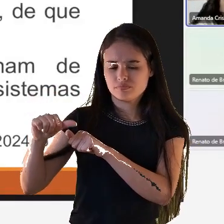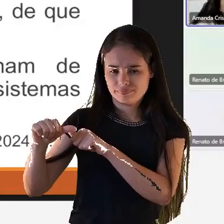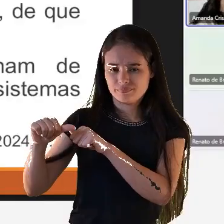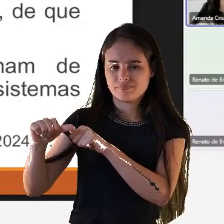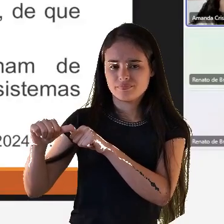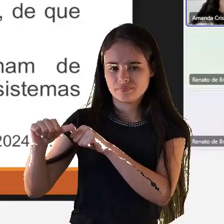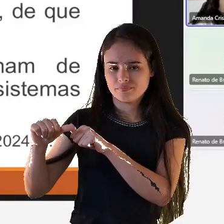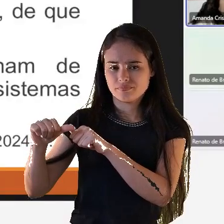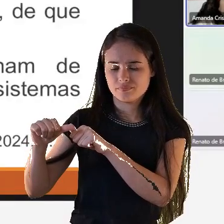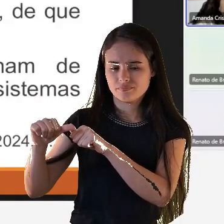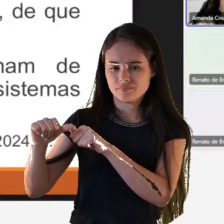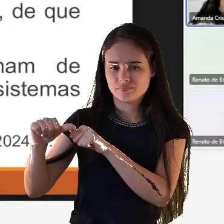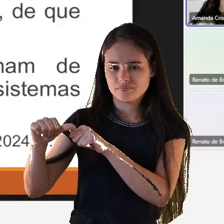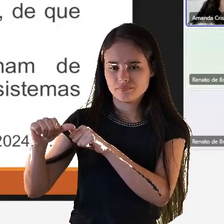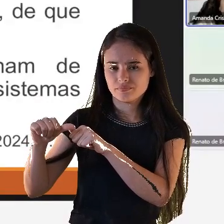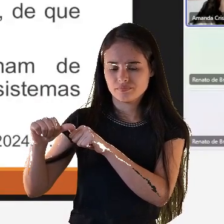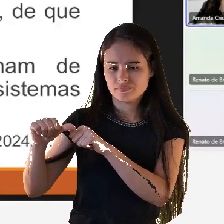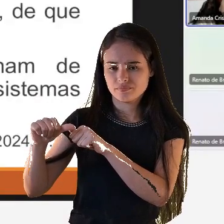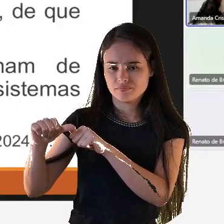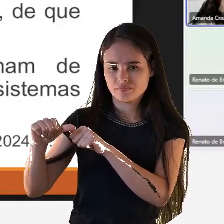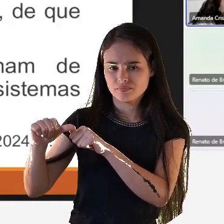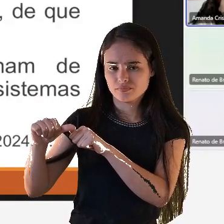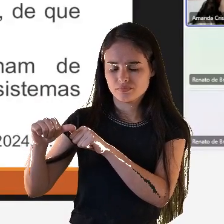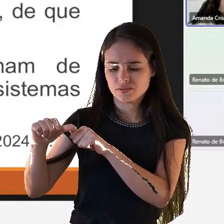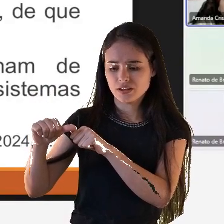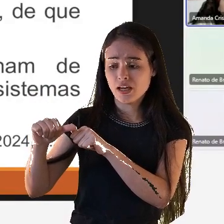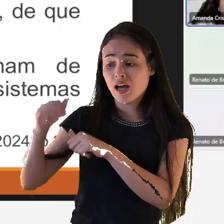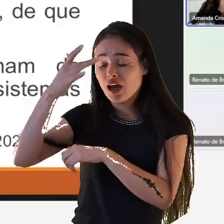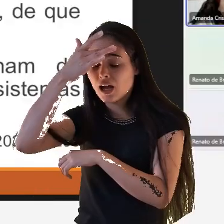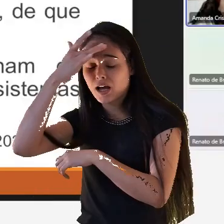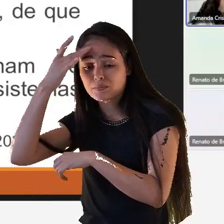próprio povo negro o trabalho assalariado, né?